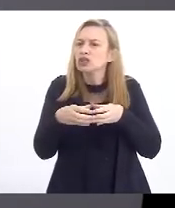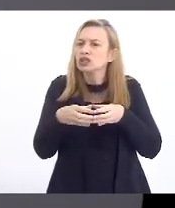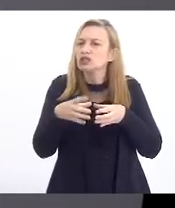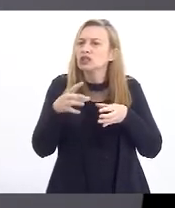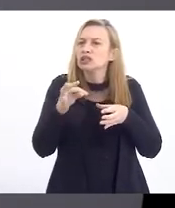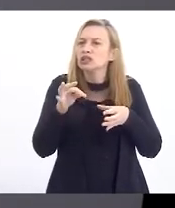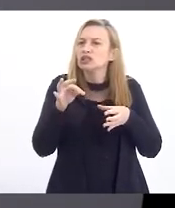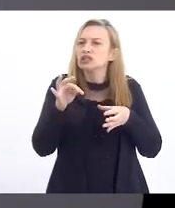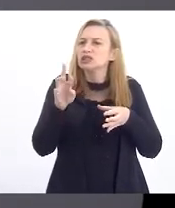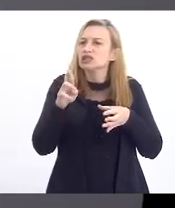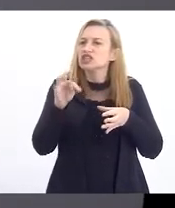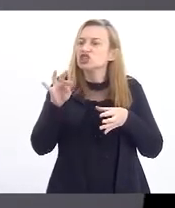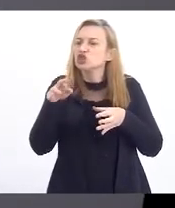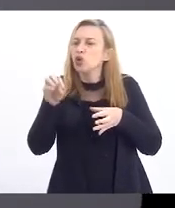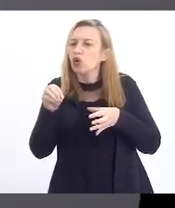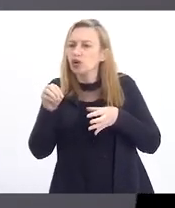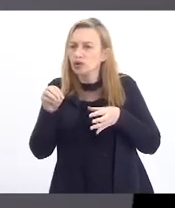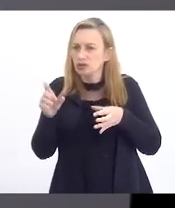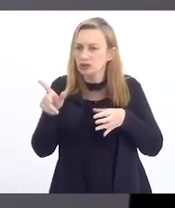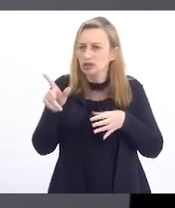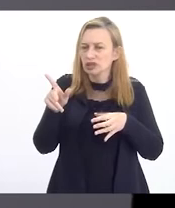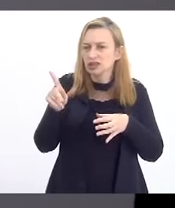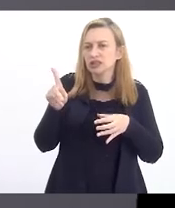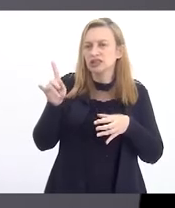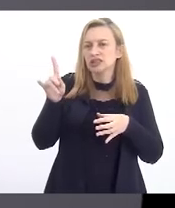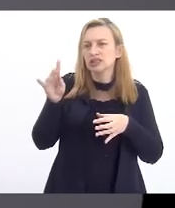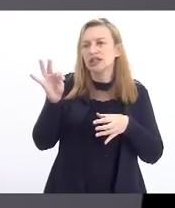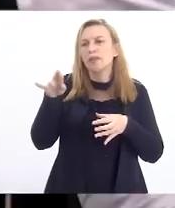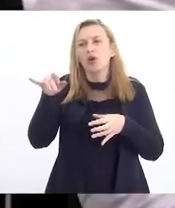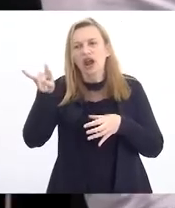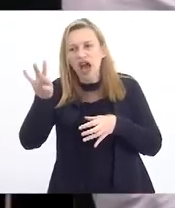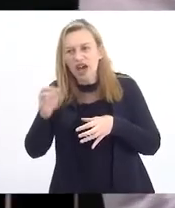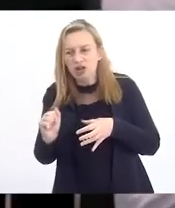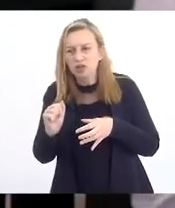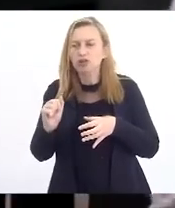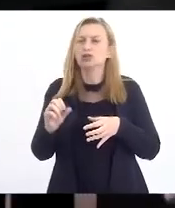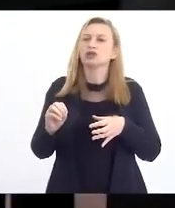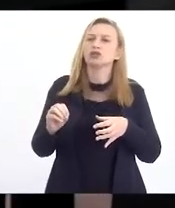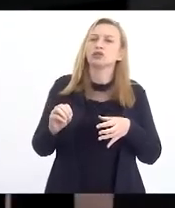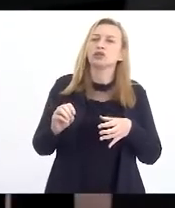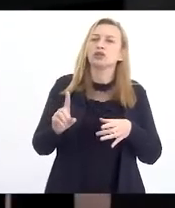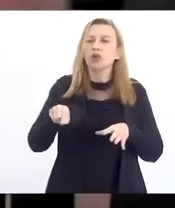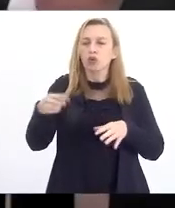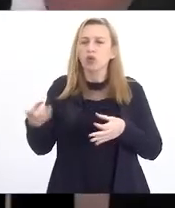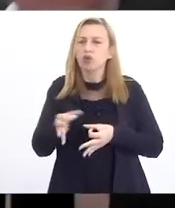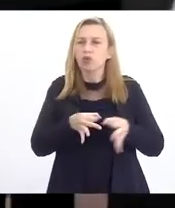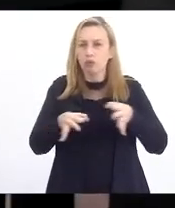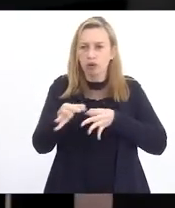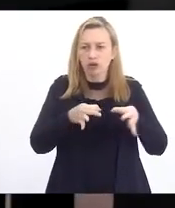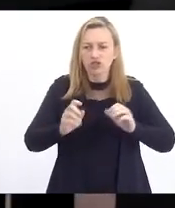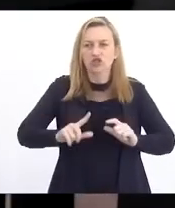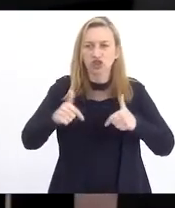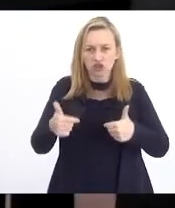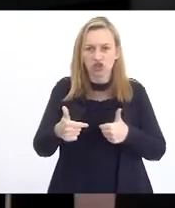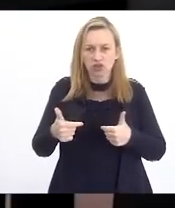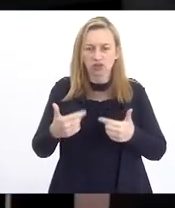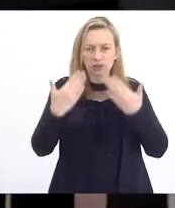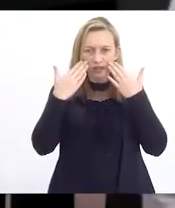transitório, né, temporário. E ainda a gente ainda vai passar ainda o plano de ação que a gente está apresentando para os